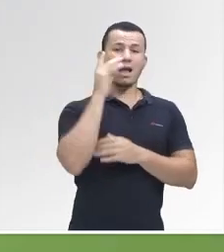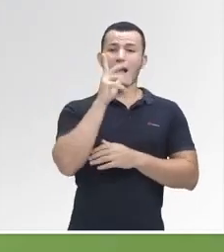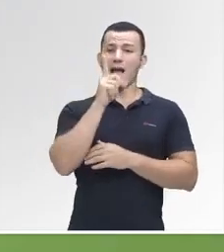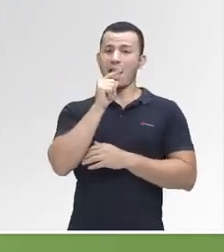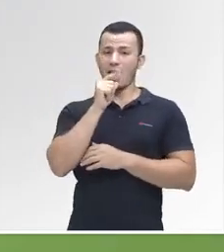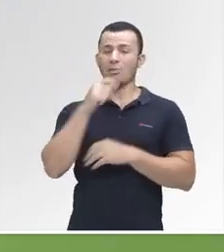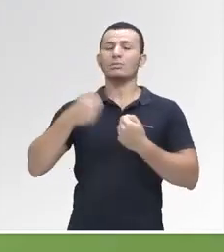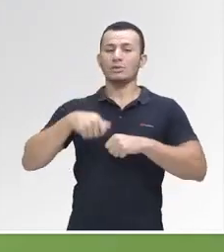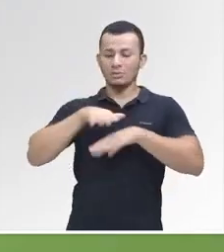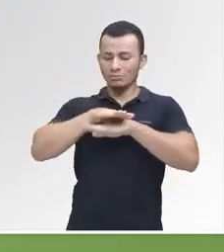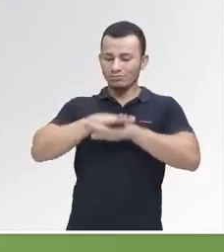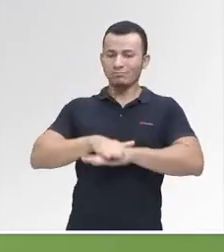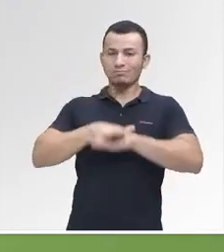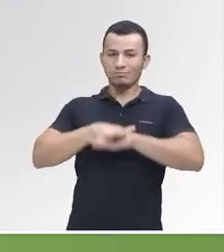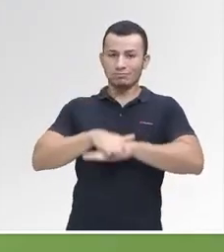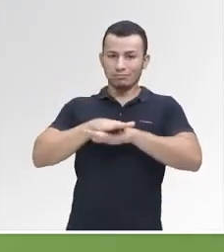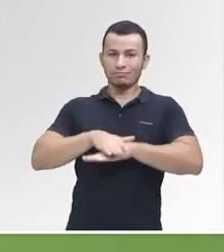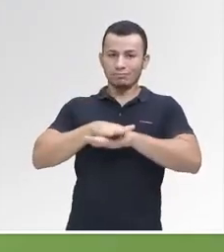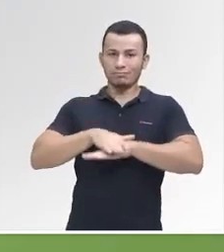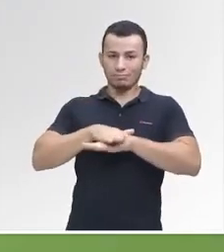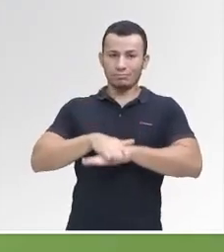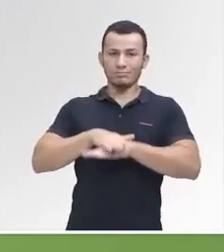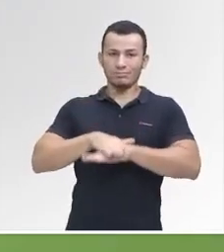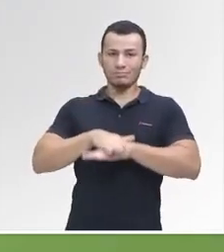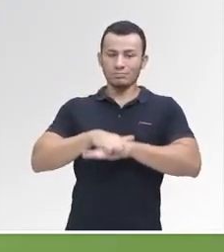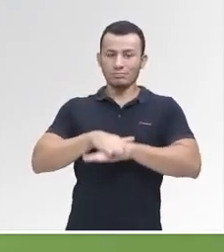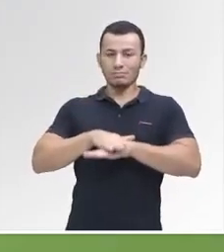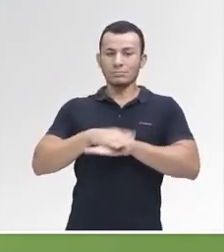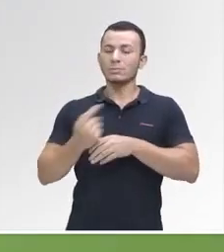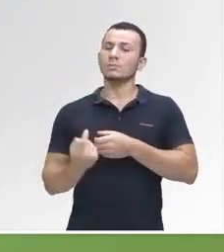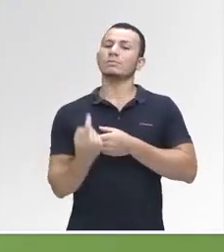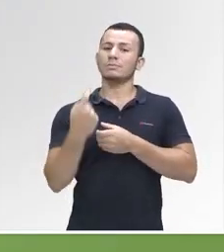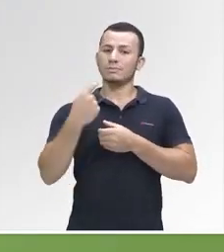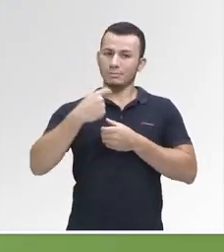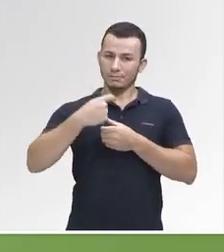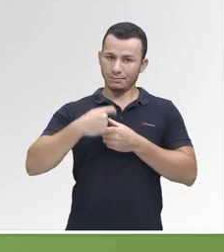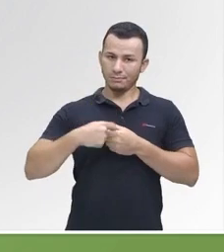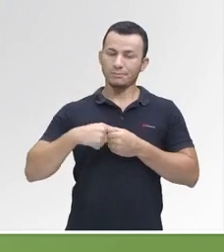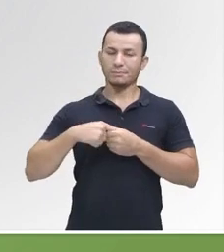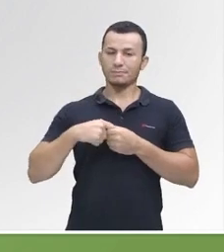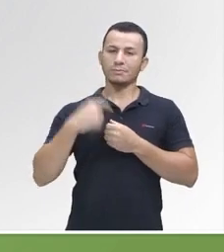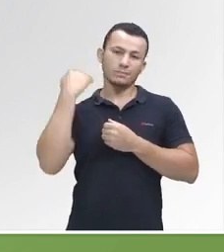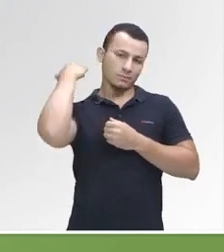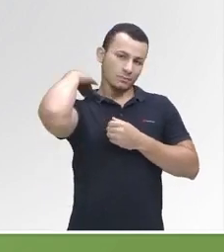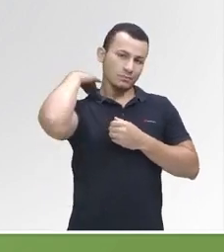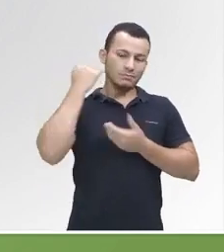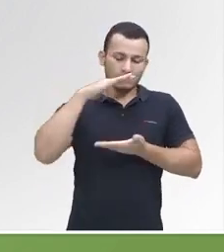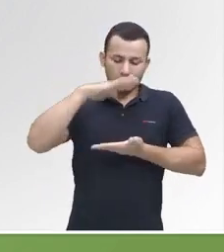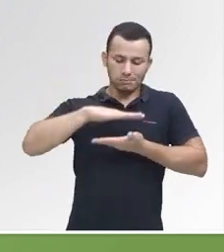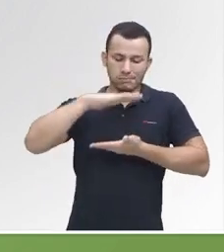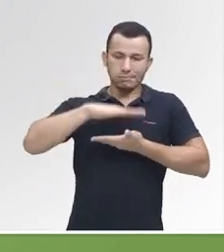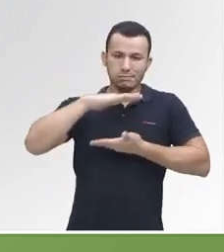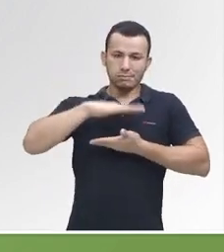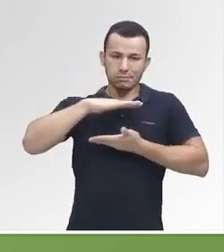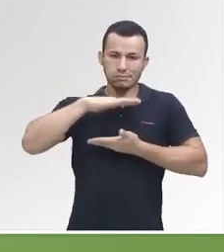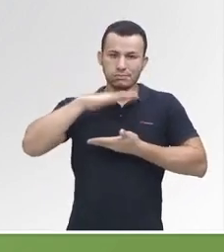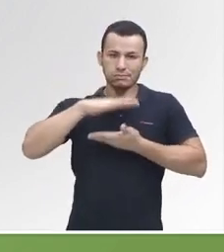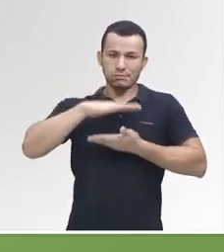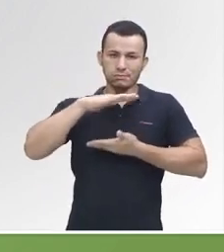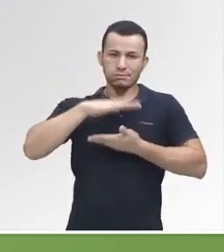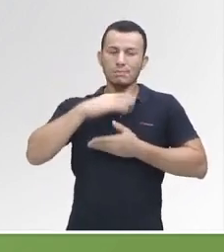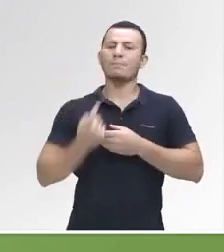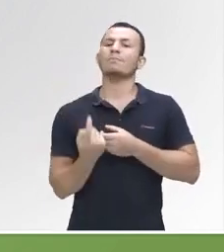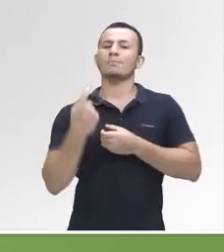massagem de reanimação para que a ventilação ocorra e o